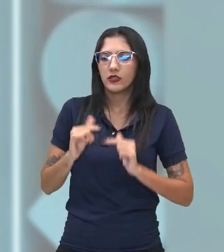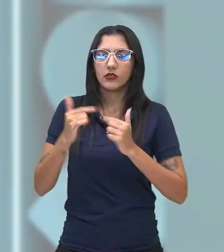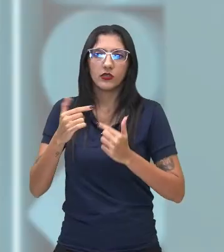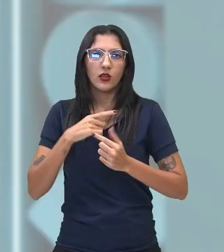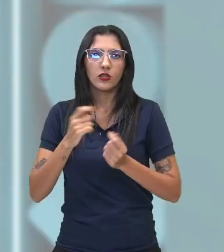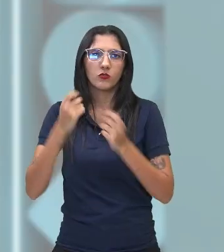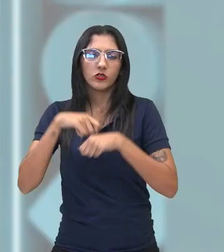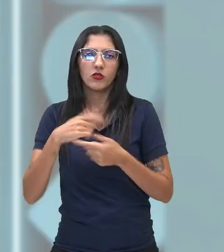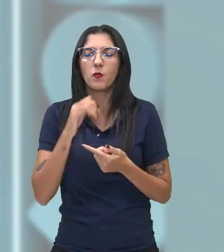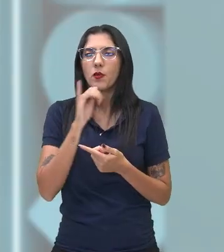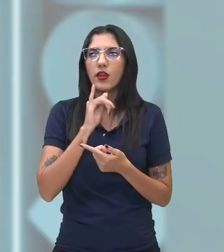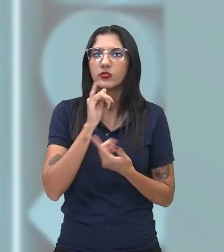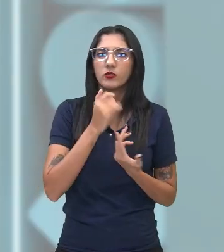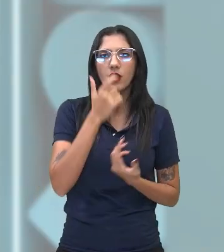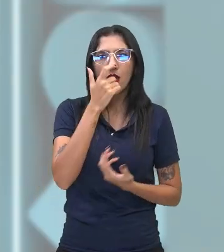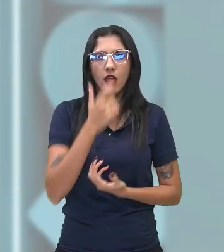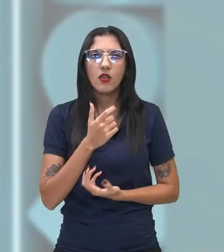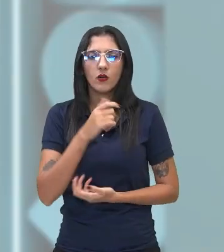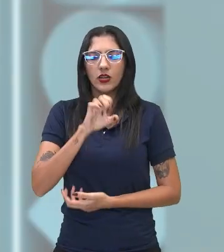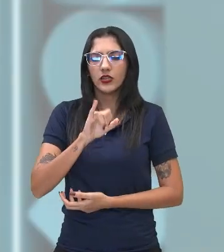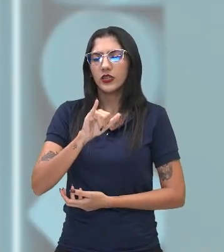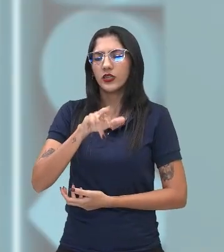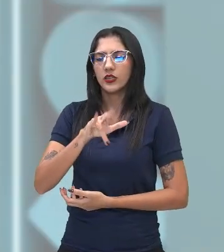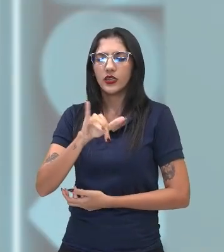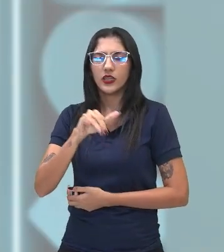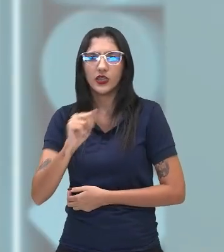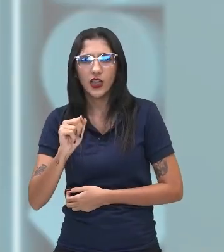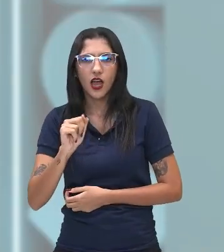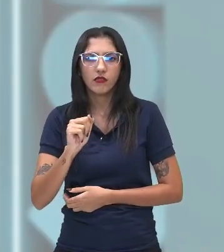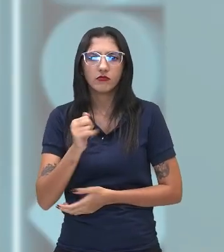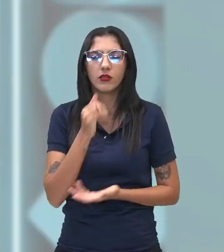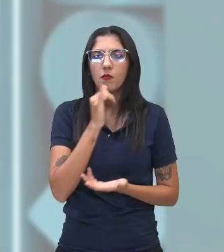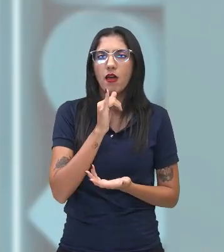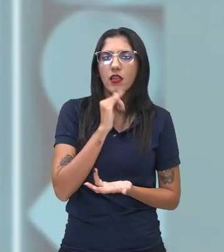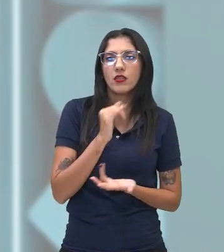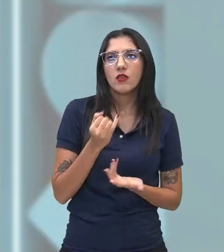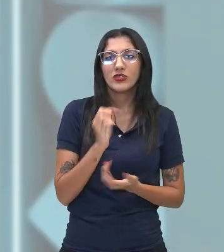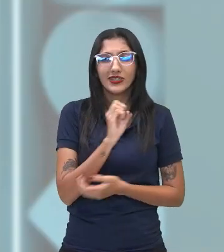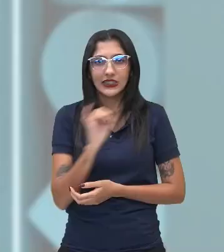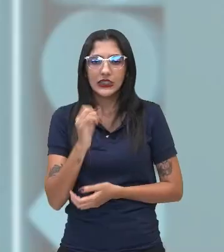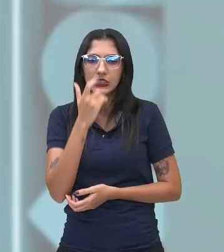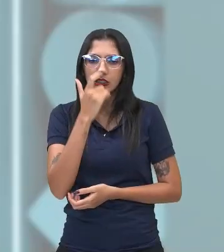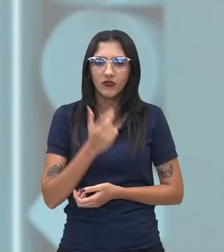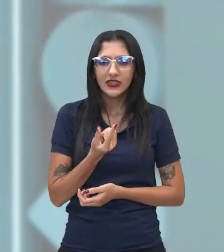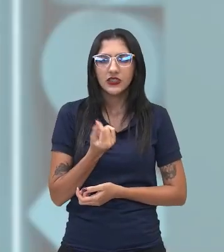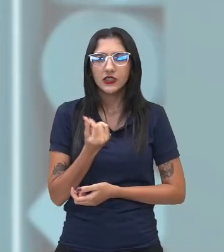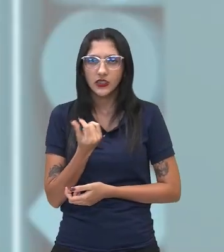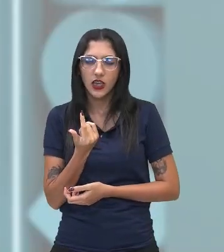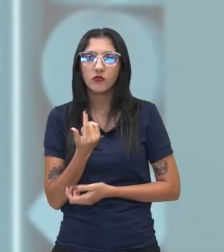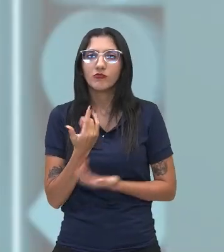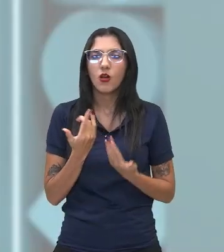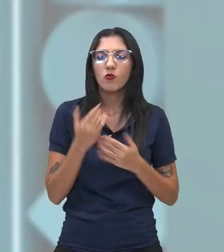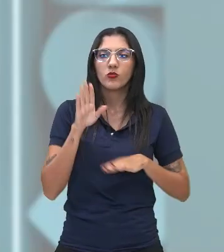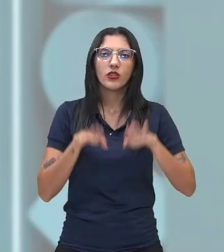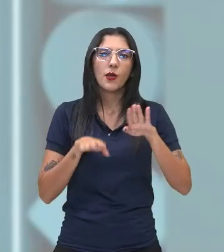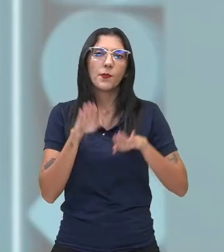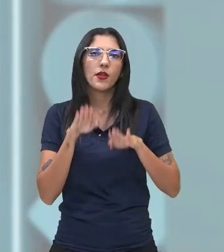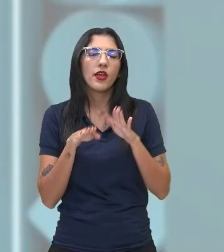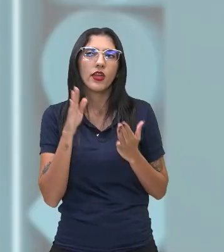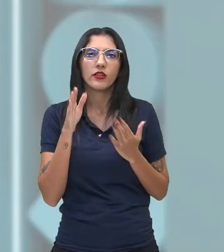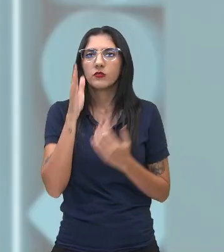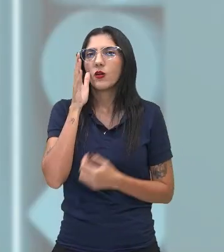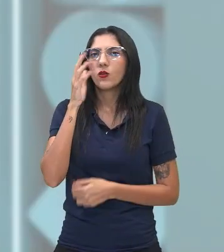Eu iria na festa se eu tivesse dinheiro. Então você percebe que depende de algo para que